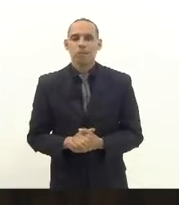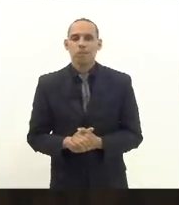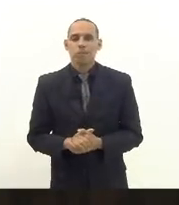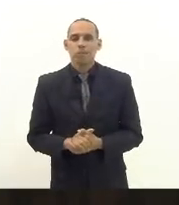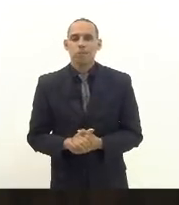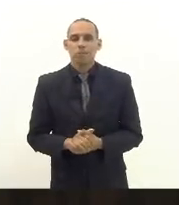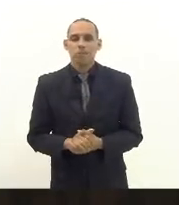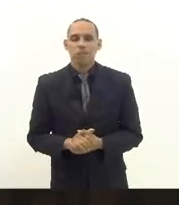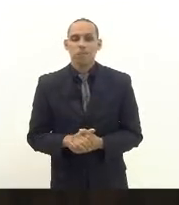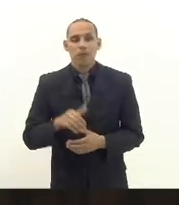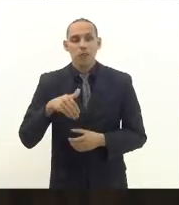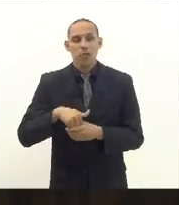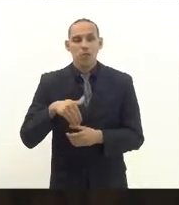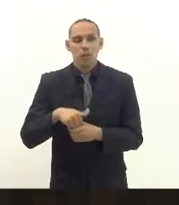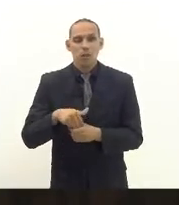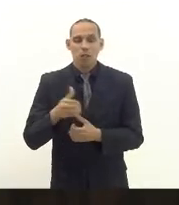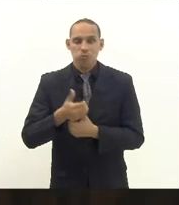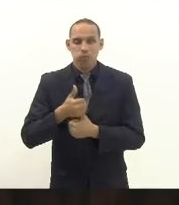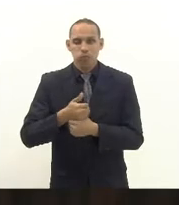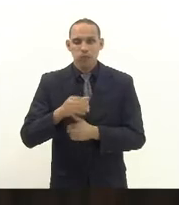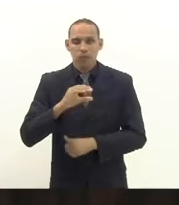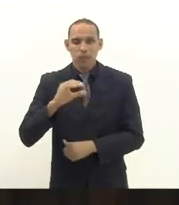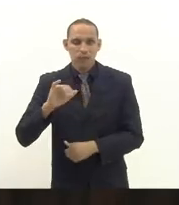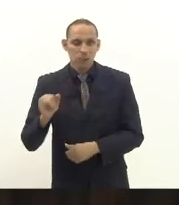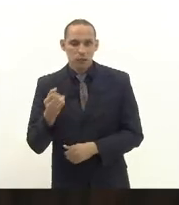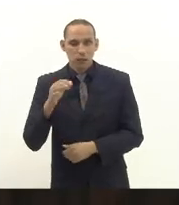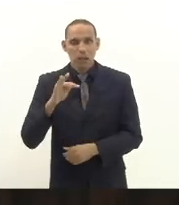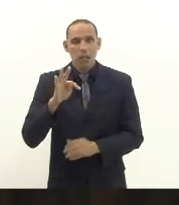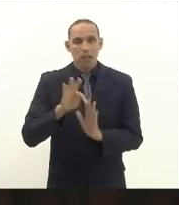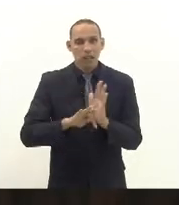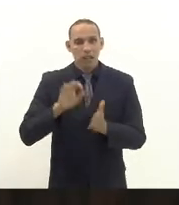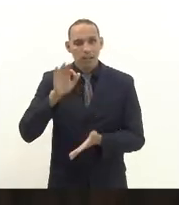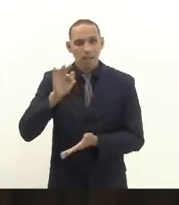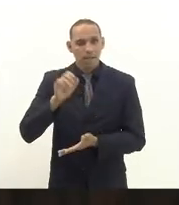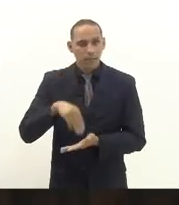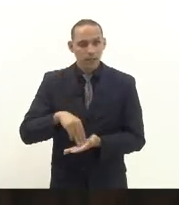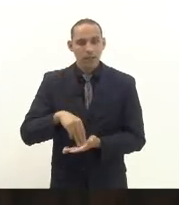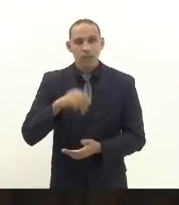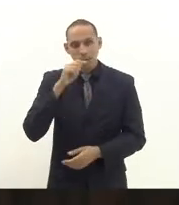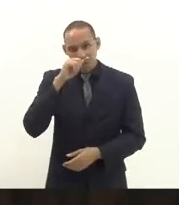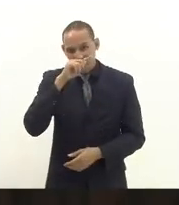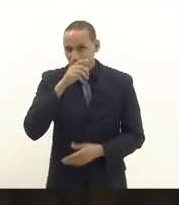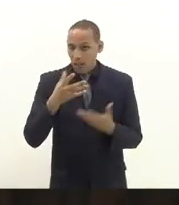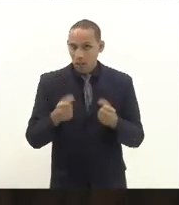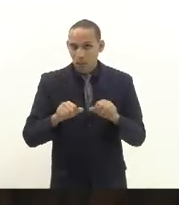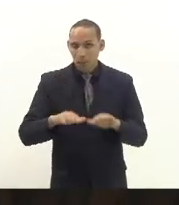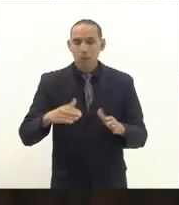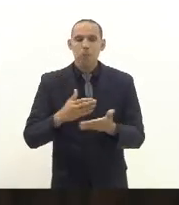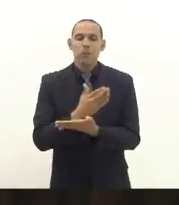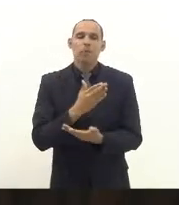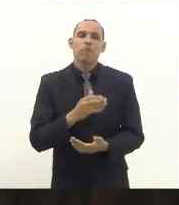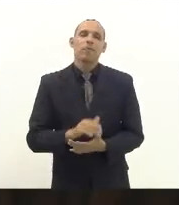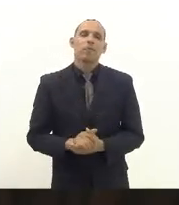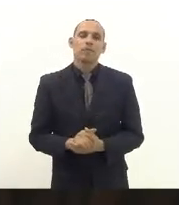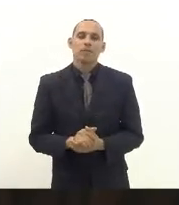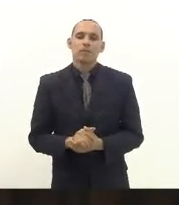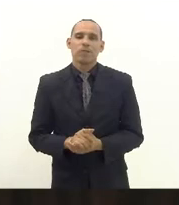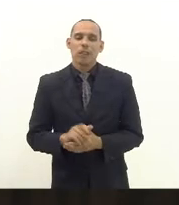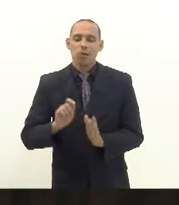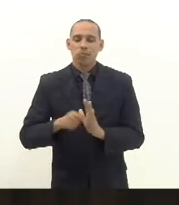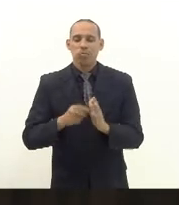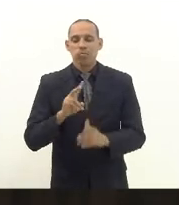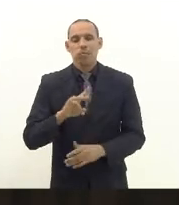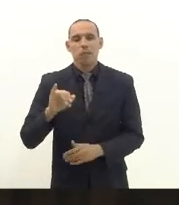encerrada a discussão e votação substantivo do STJ conforme Afinal de redação seus que aprovam permaneçam Como estão provado vai a